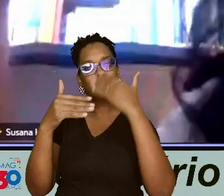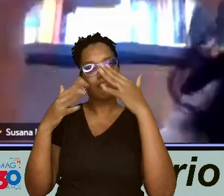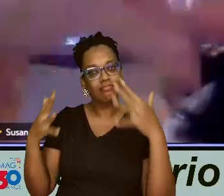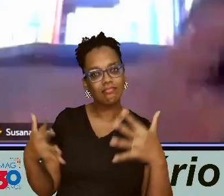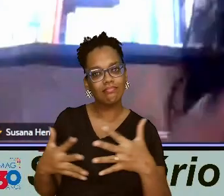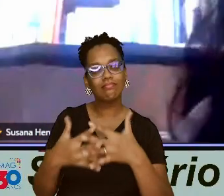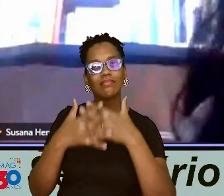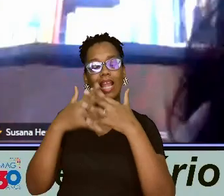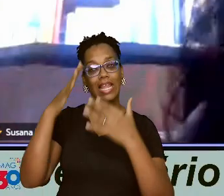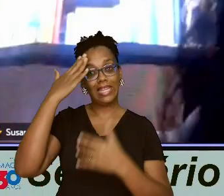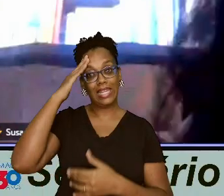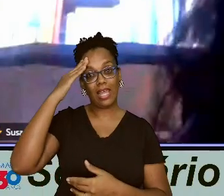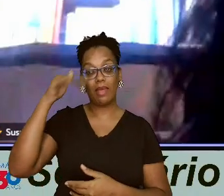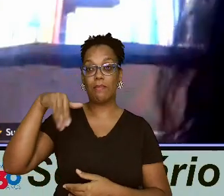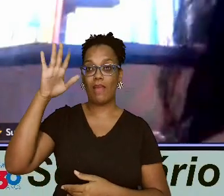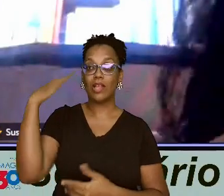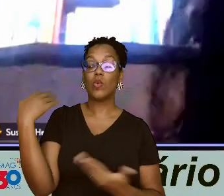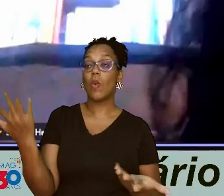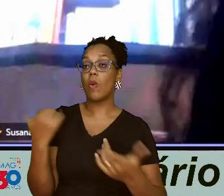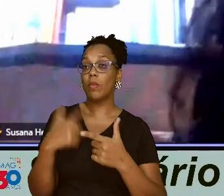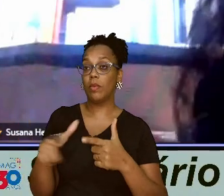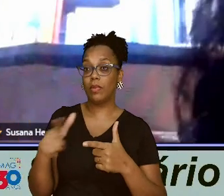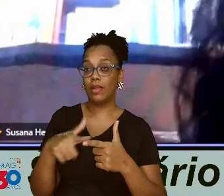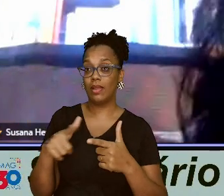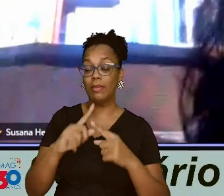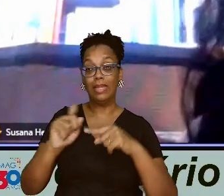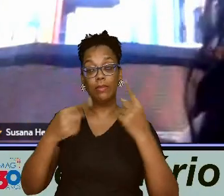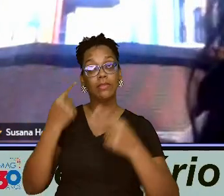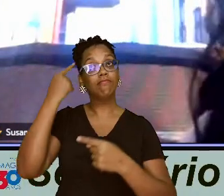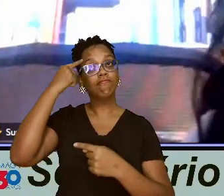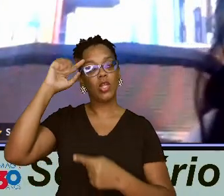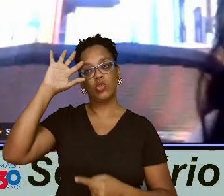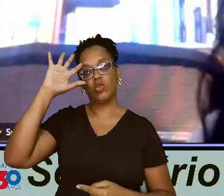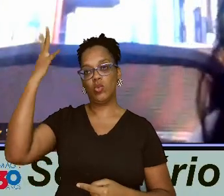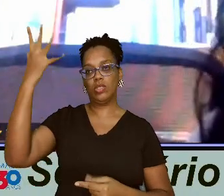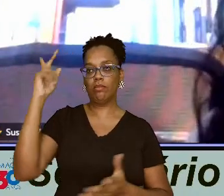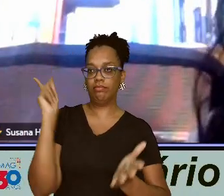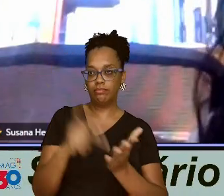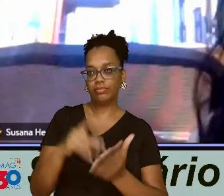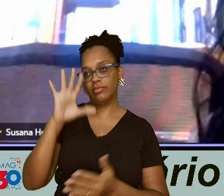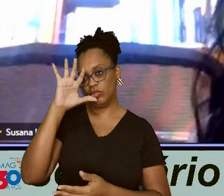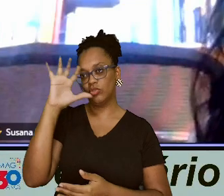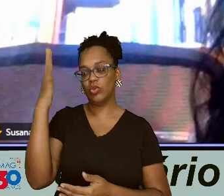realidade, entendendo mais qual é o problema, para poder pensar numa solução que seja realmente uma solução